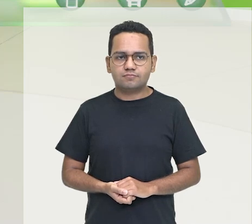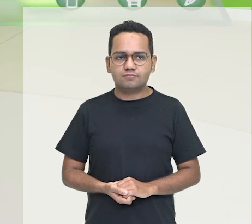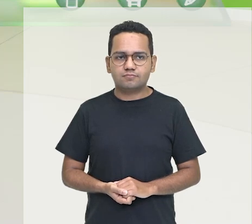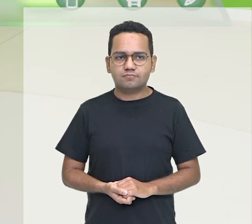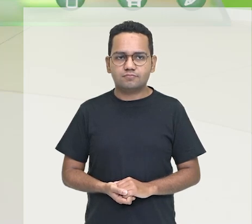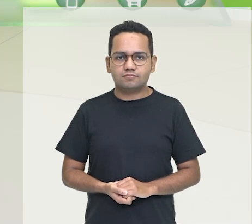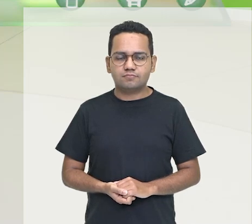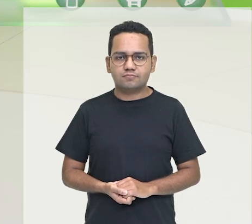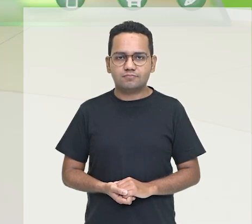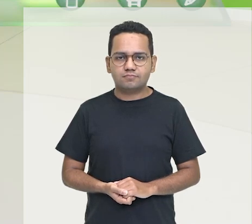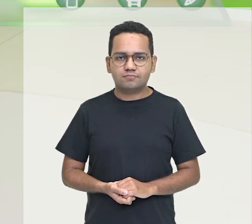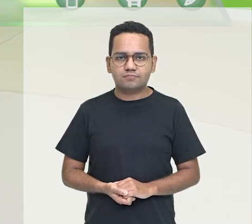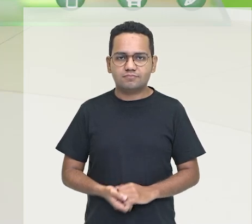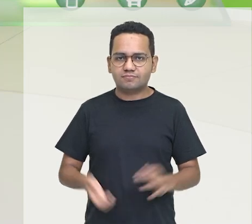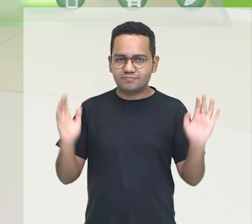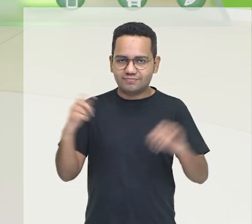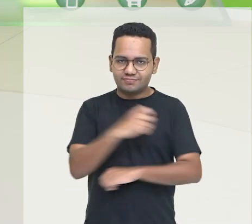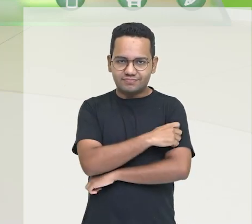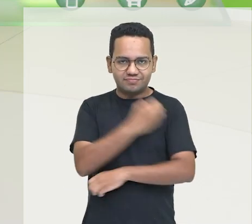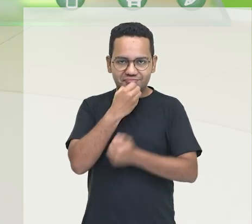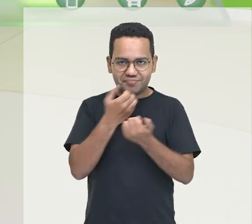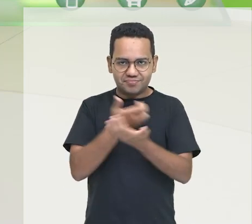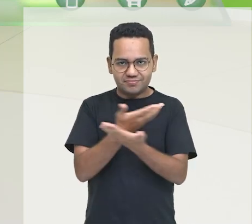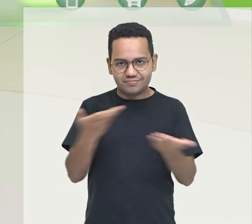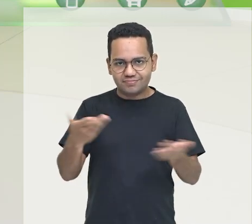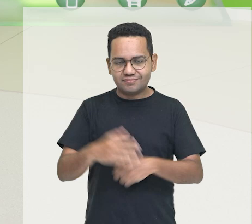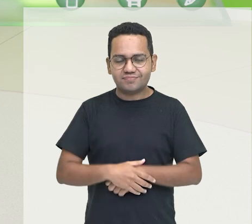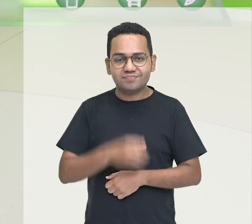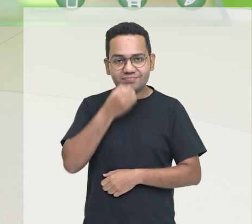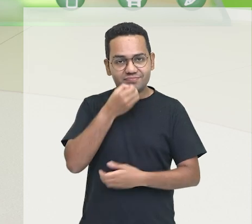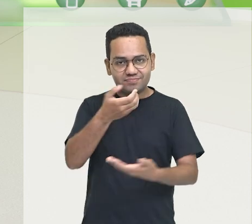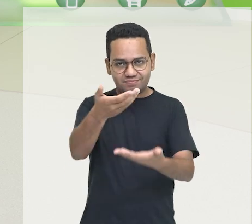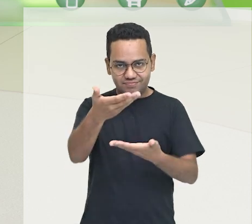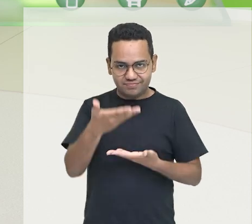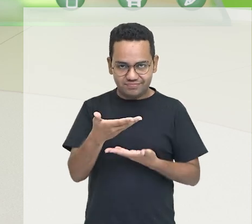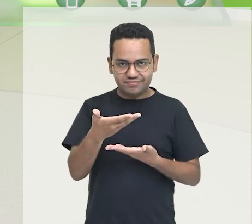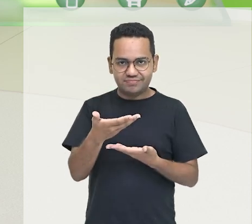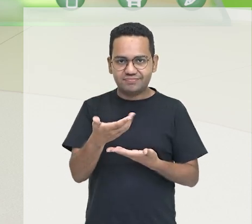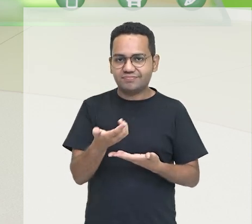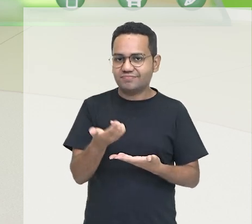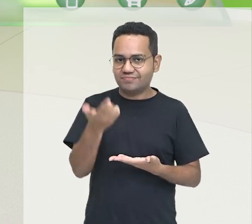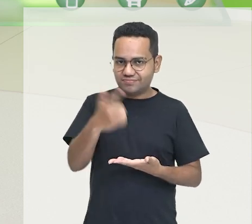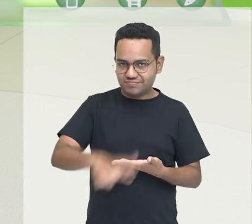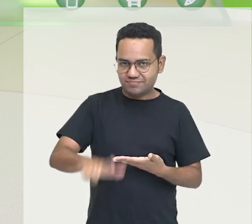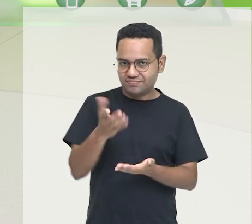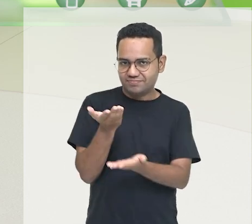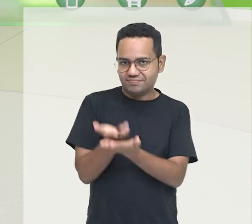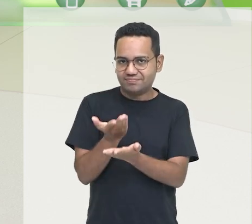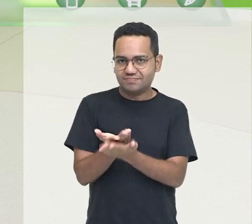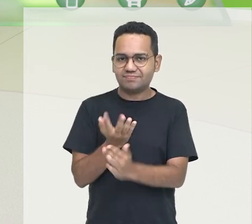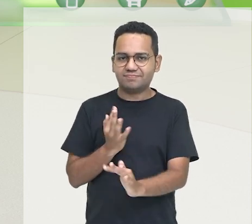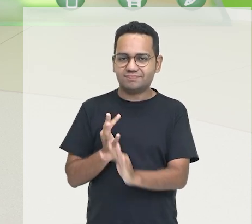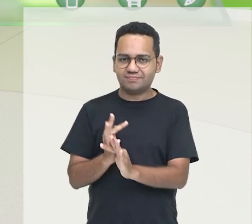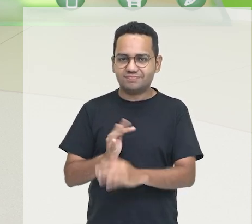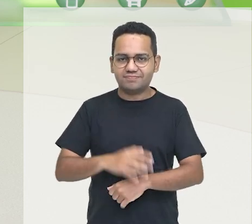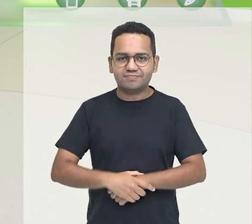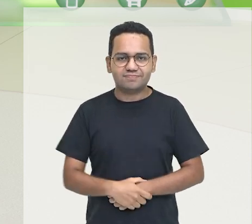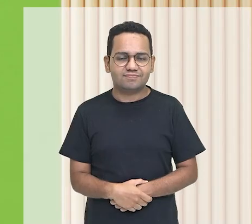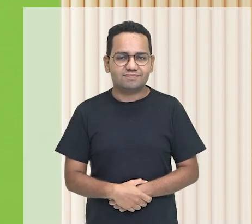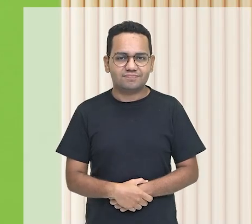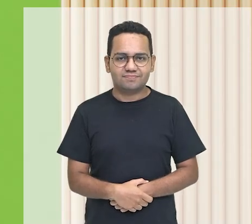Olá, meus queridos, tudo bem com vocês? Sejam bem-vindos ao nosso mundo da